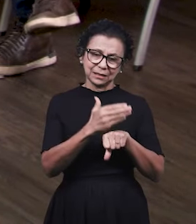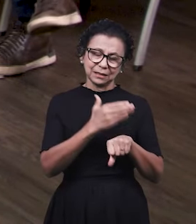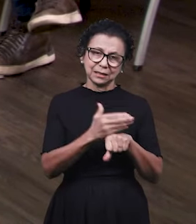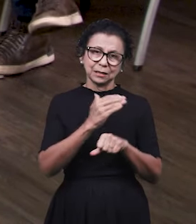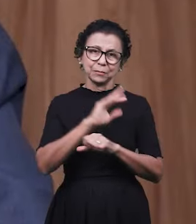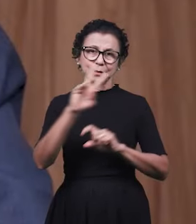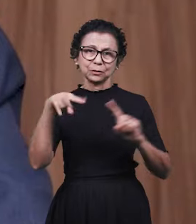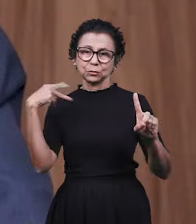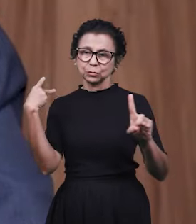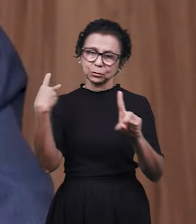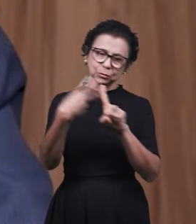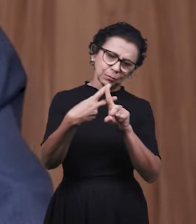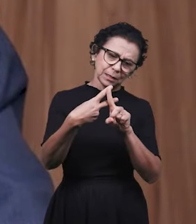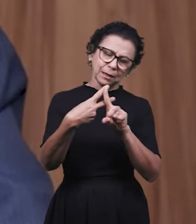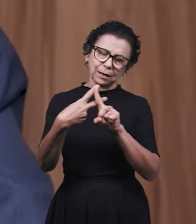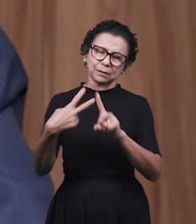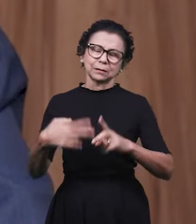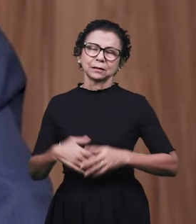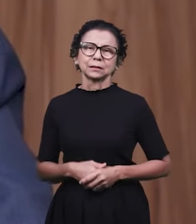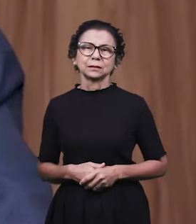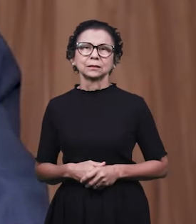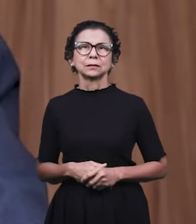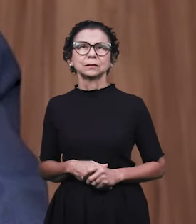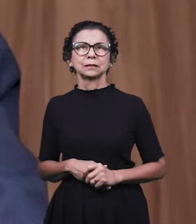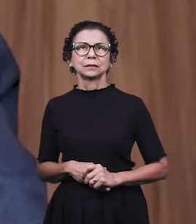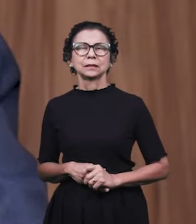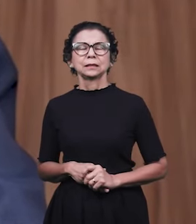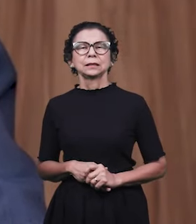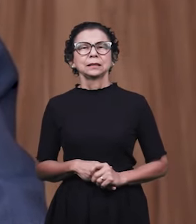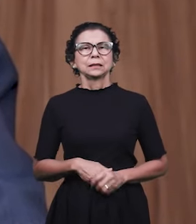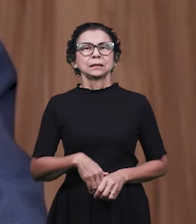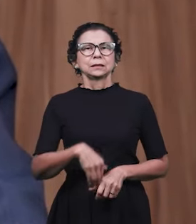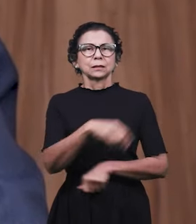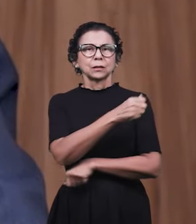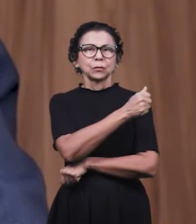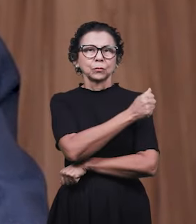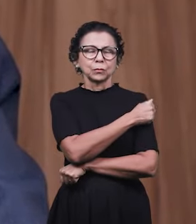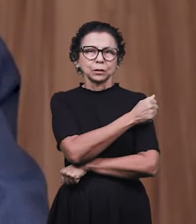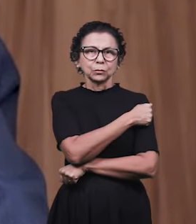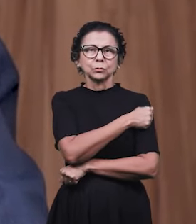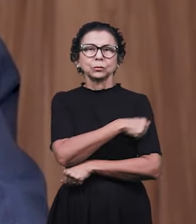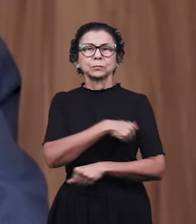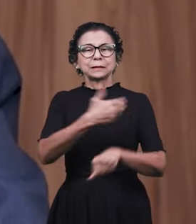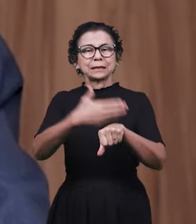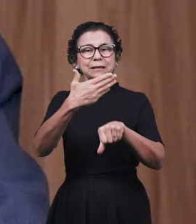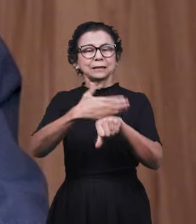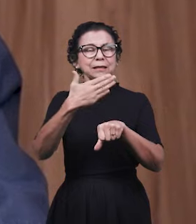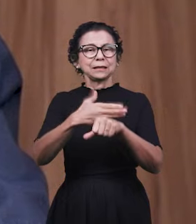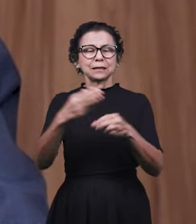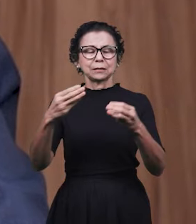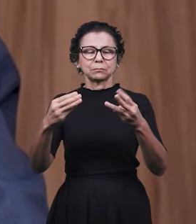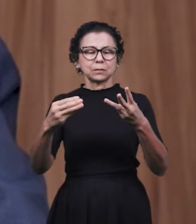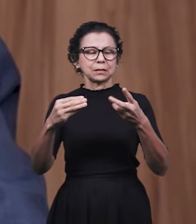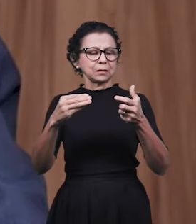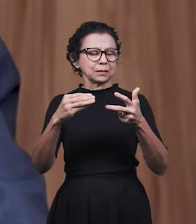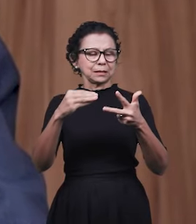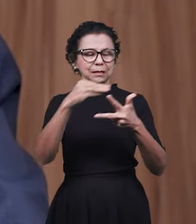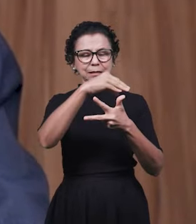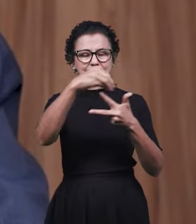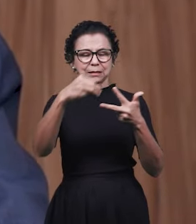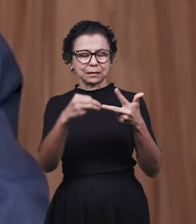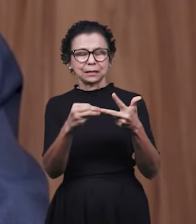dobrar. Então o aluno do pré-vestibular, o aluno do Enem, ele tem que ser treinado. O Enem ele não mede a inteligência em